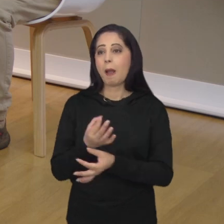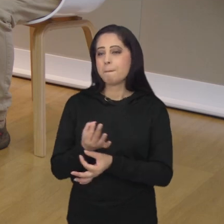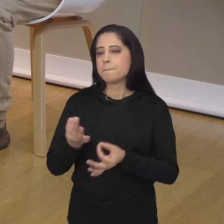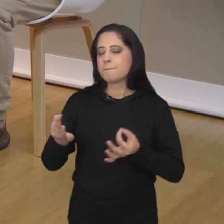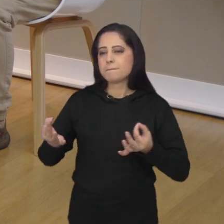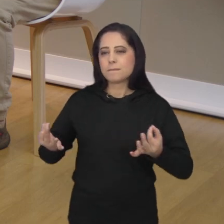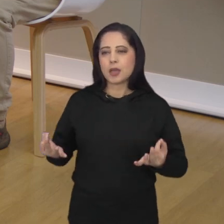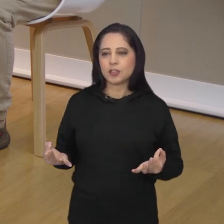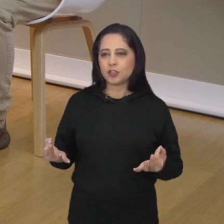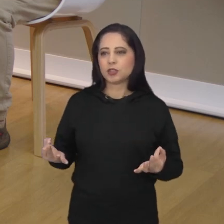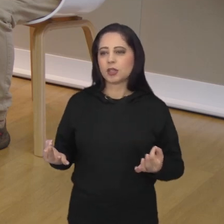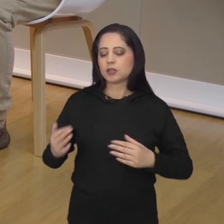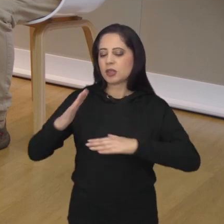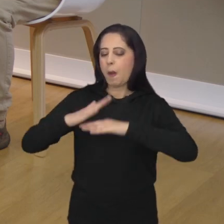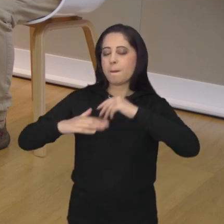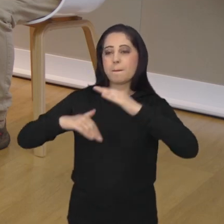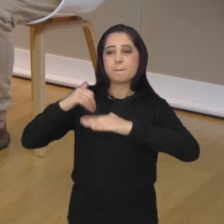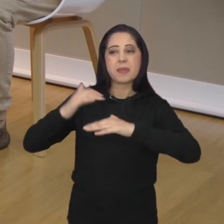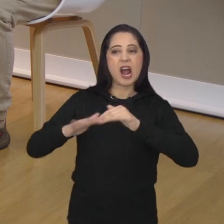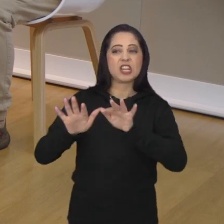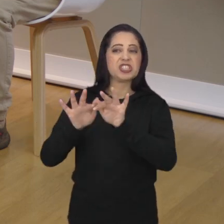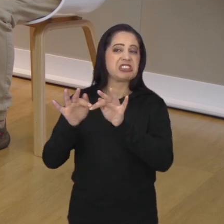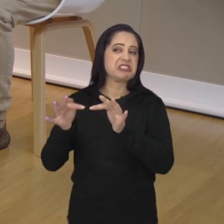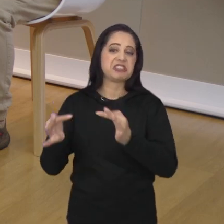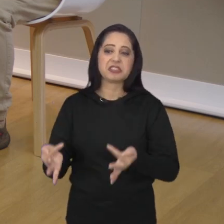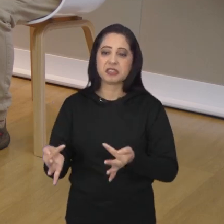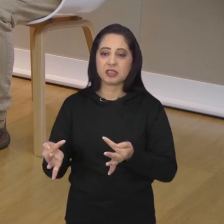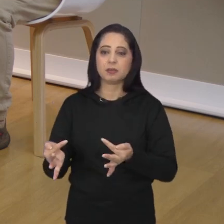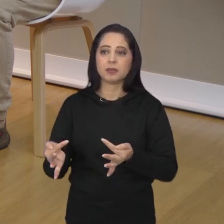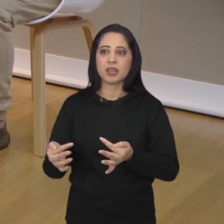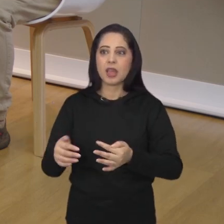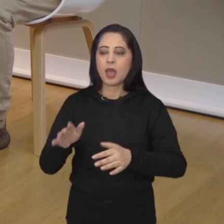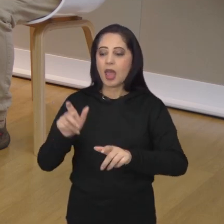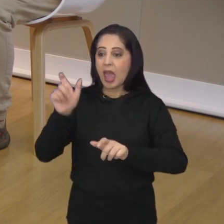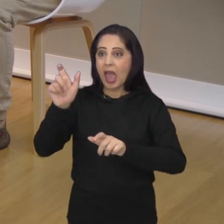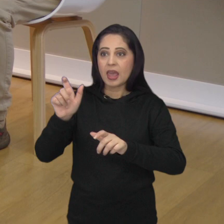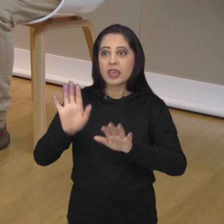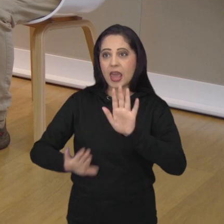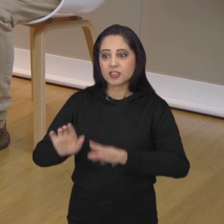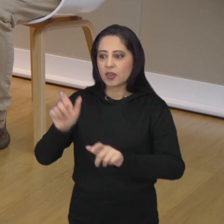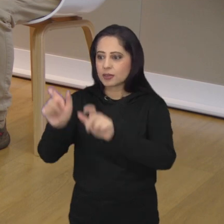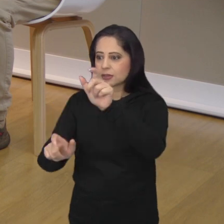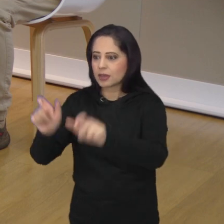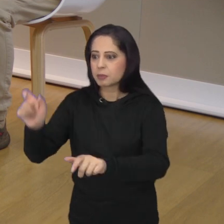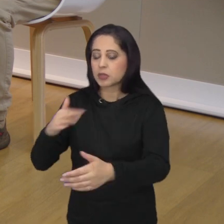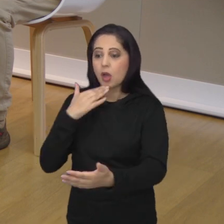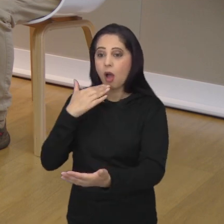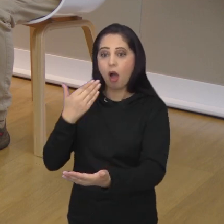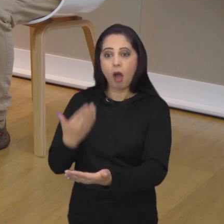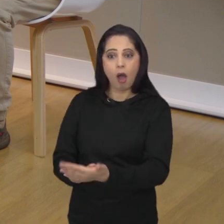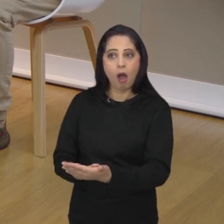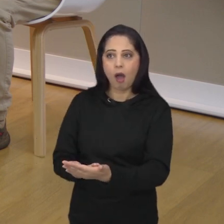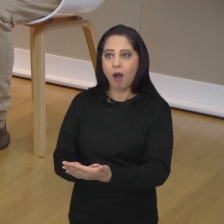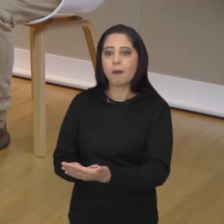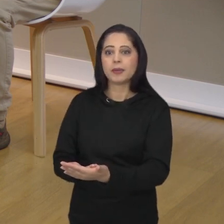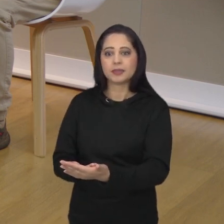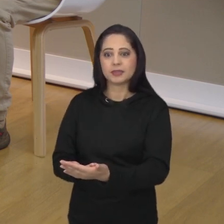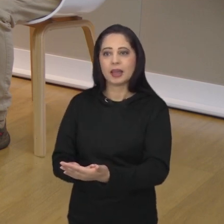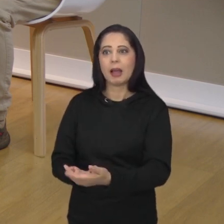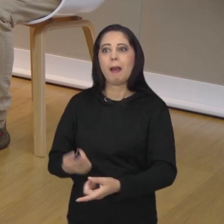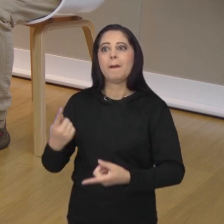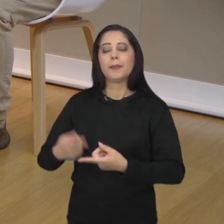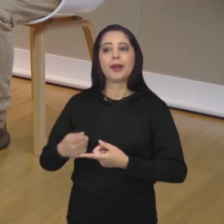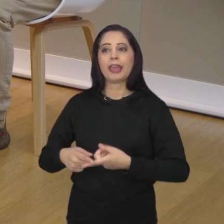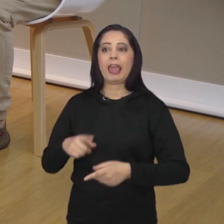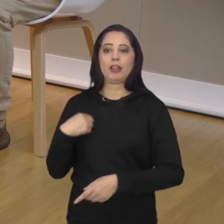prática extremamente simples, e isso que às vezes choca até as pessoas, porque nós somos pessoas complexas, nós gostamos